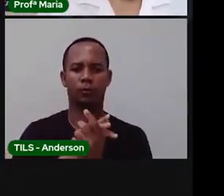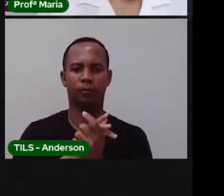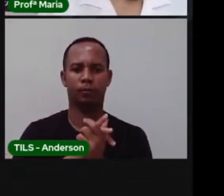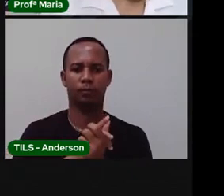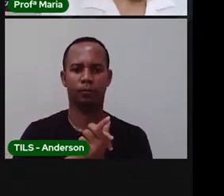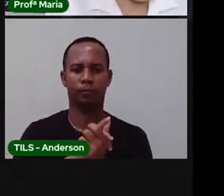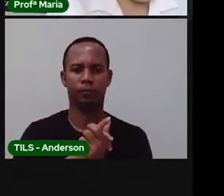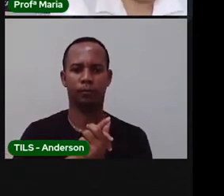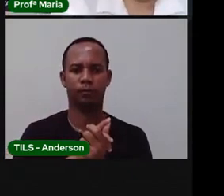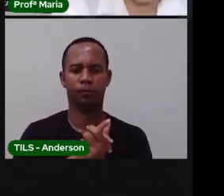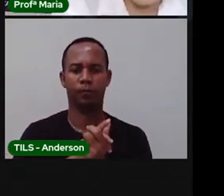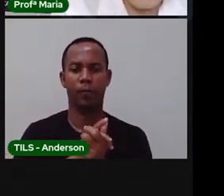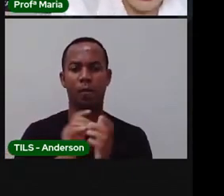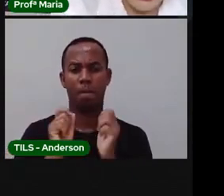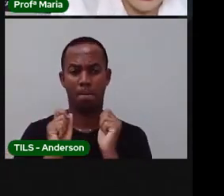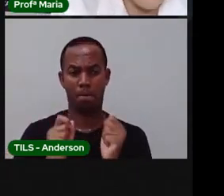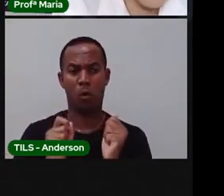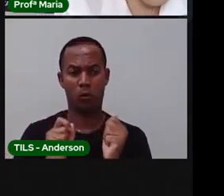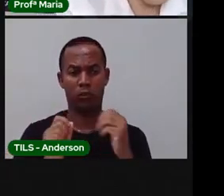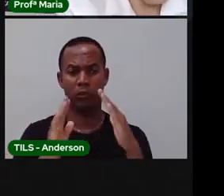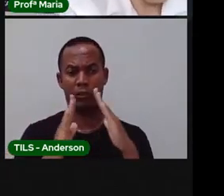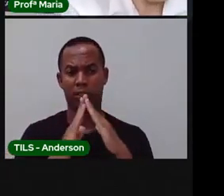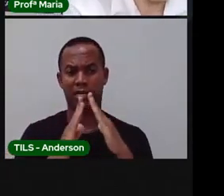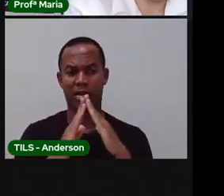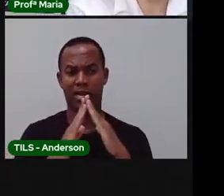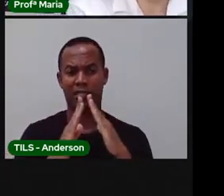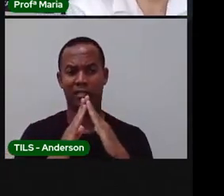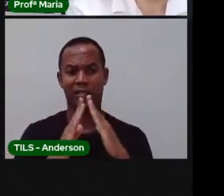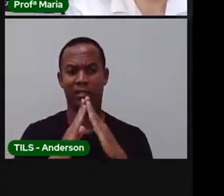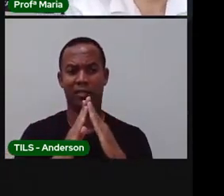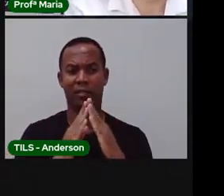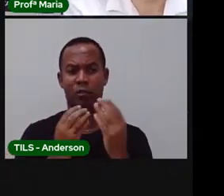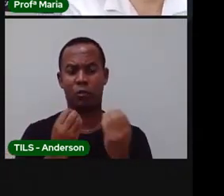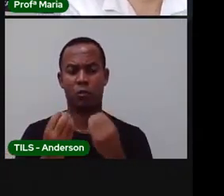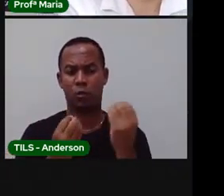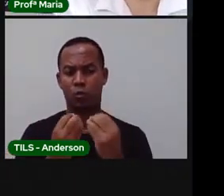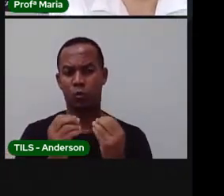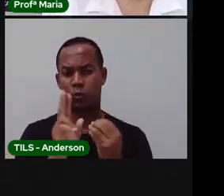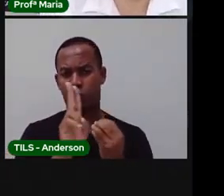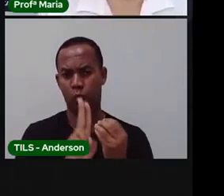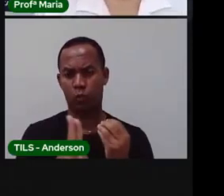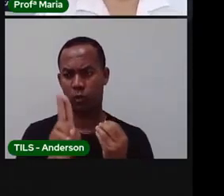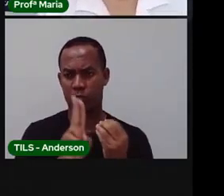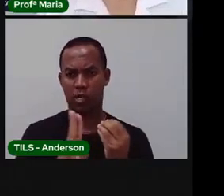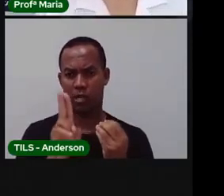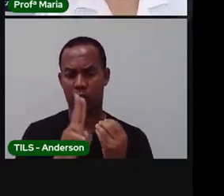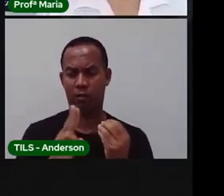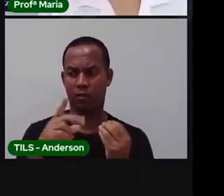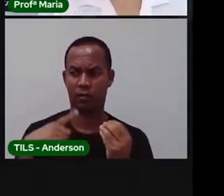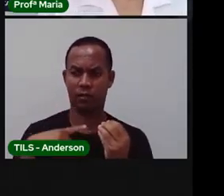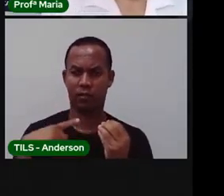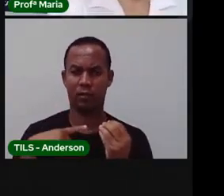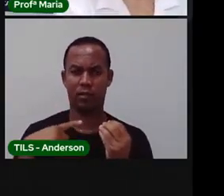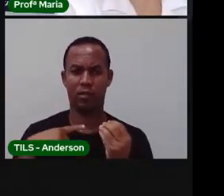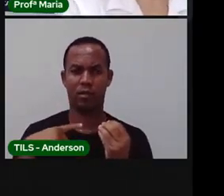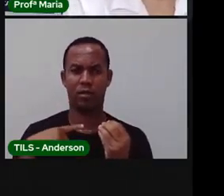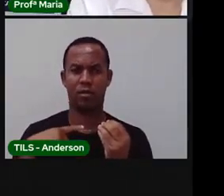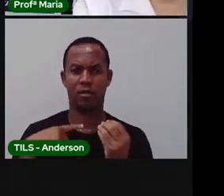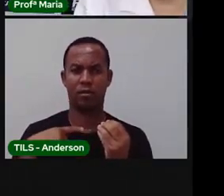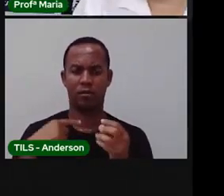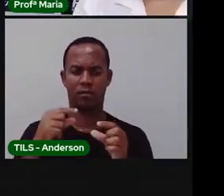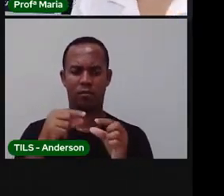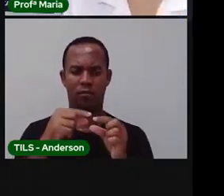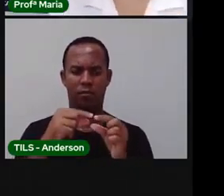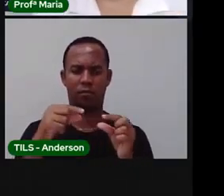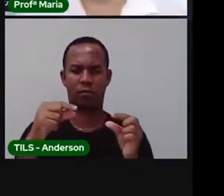isso? Eu posso chegar na minha casa, né, e utilizar... Ah, eu tenho um palito de picolé para brincar. Minha mãe